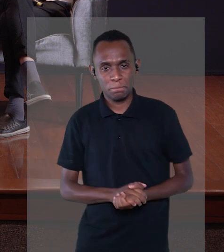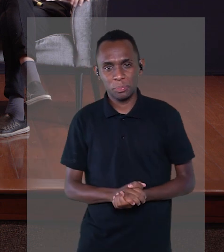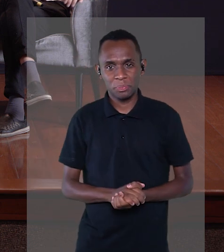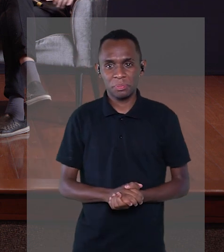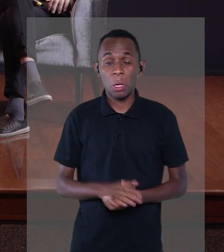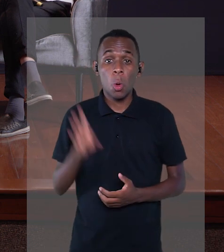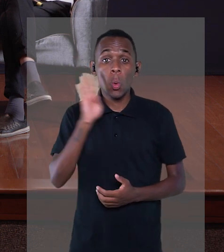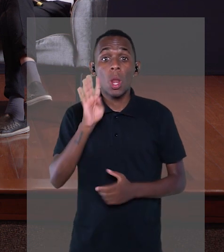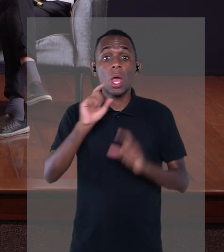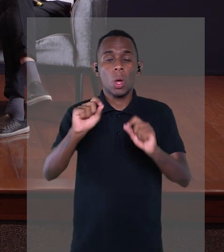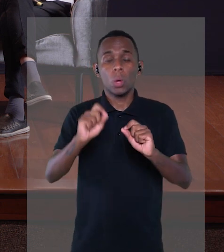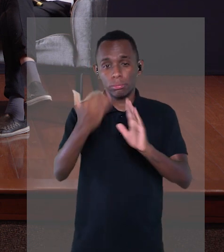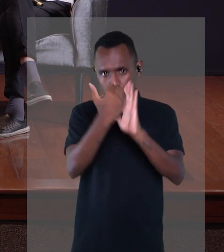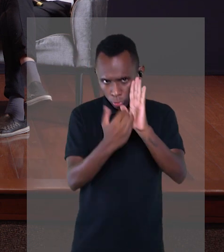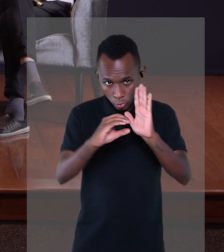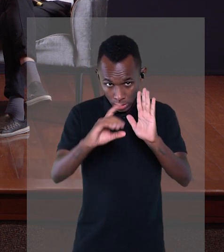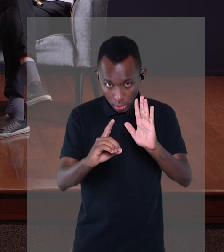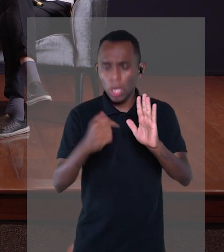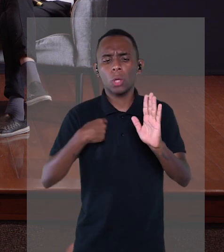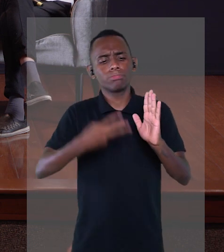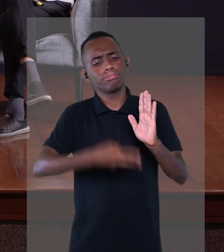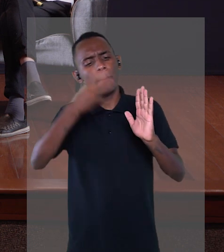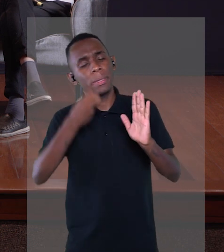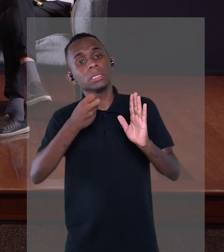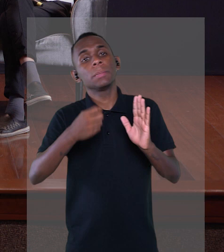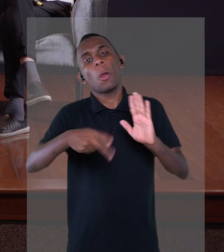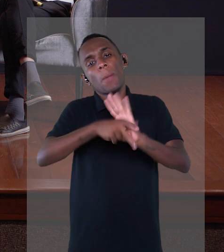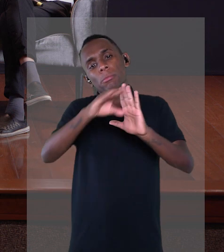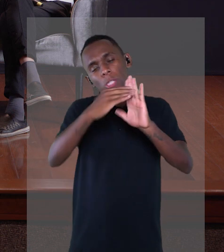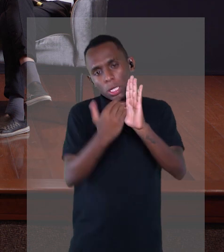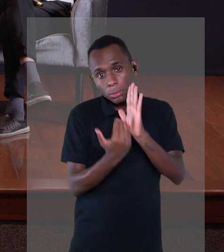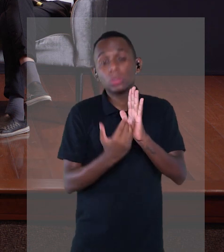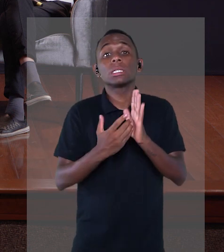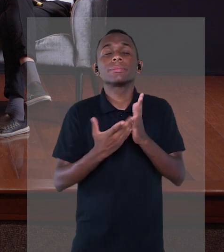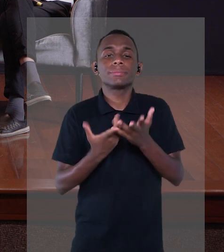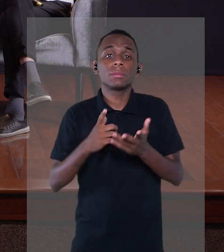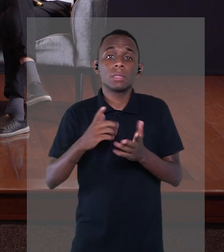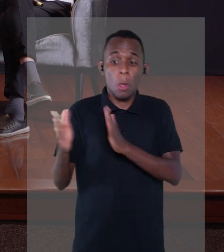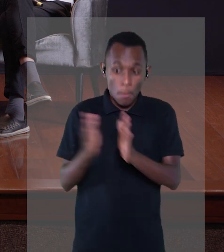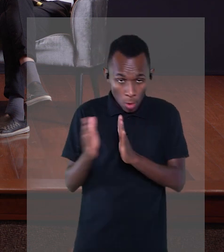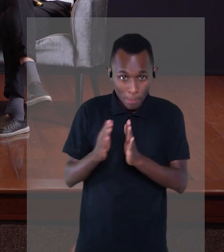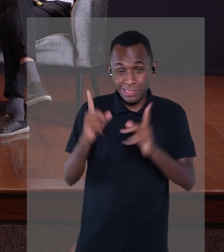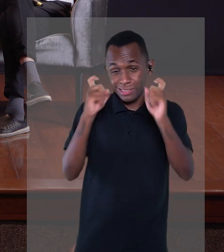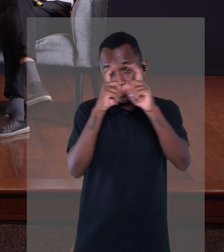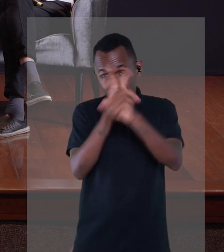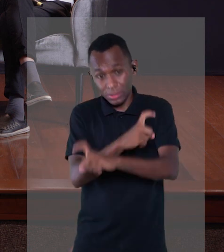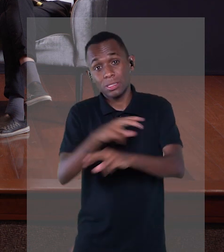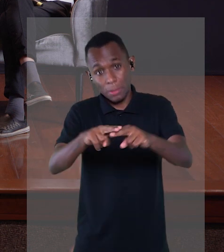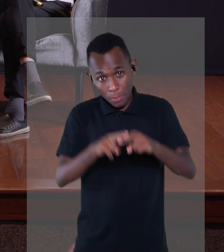Não, e o mais legal do disco que eu vejo assim nas canções é que, apesar do período, né, difícil